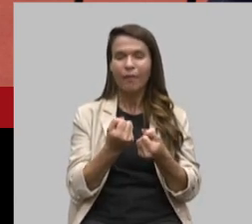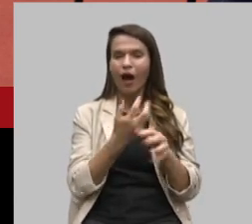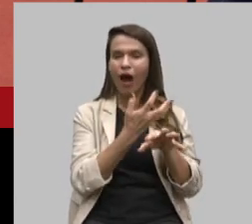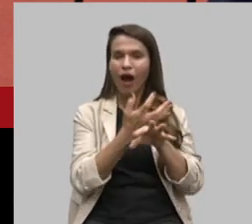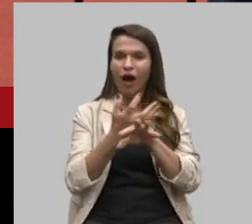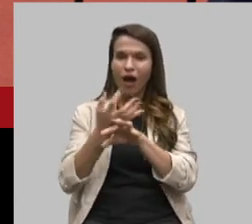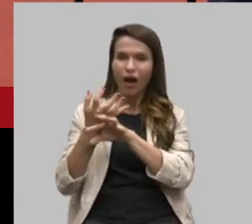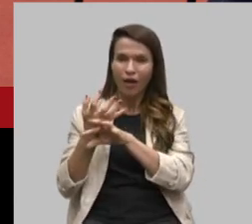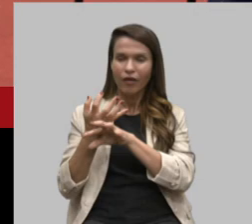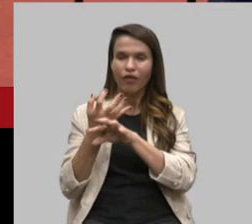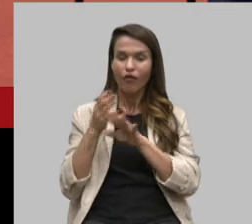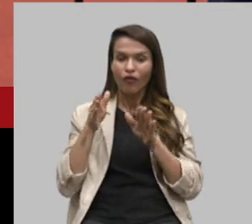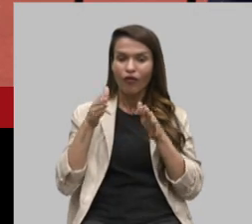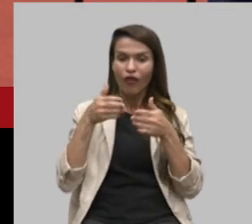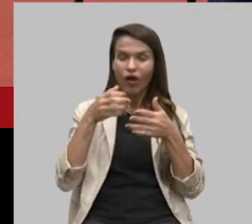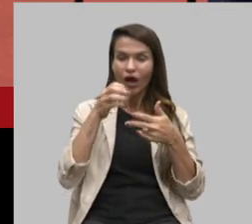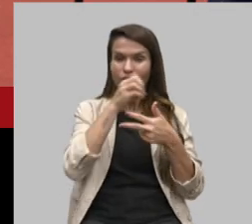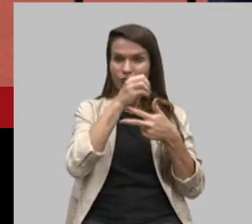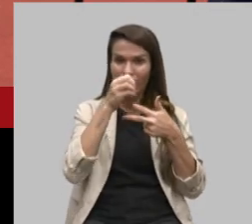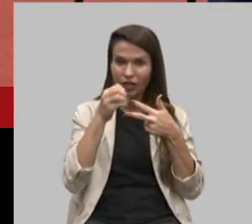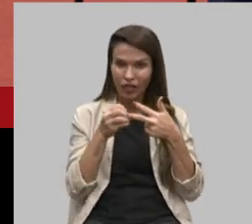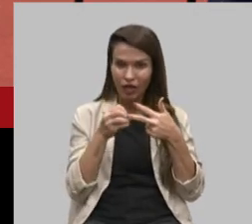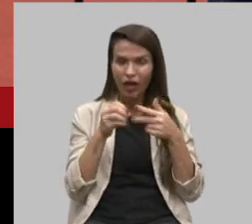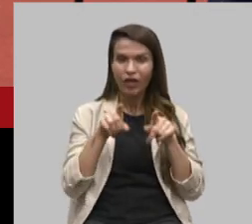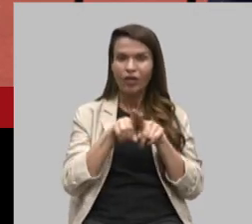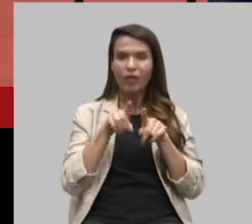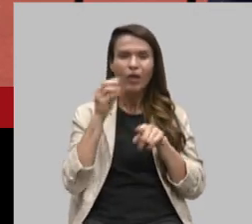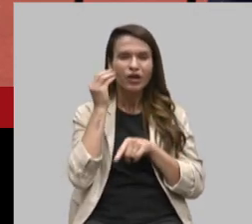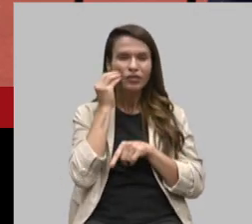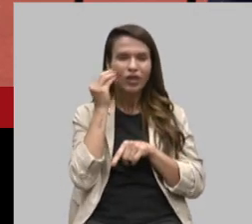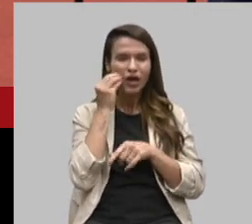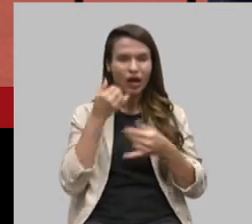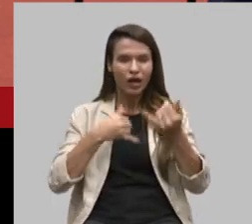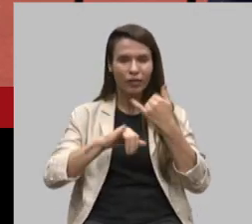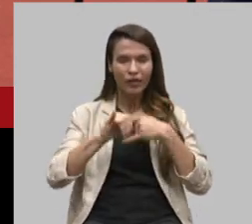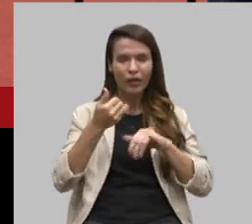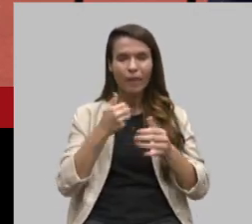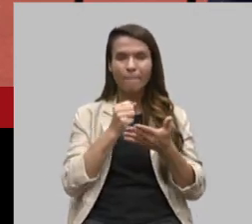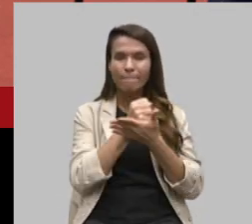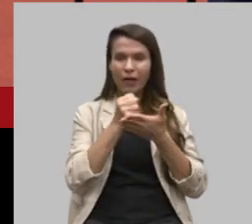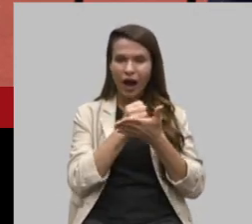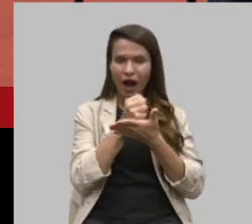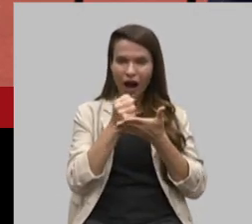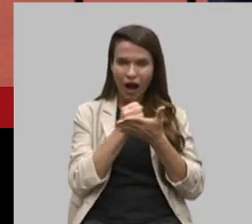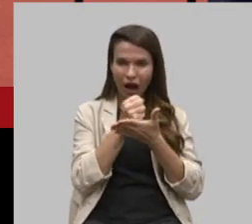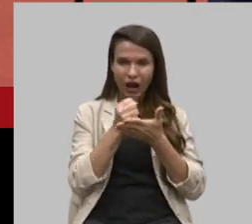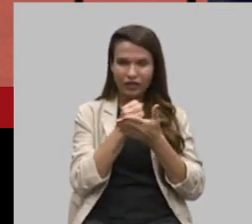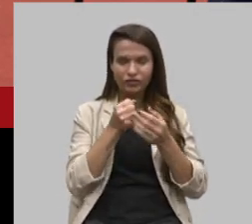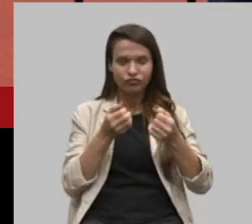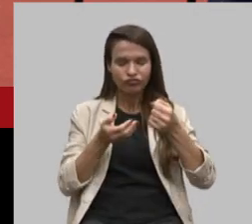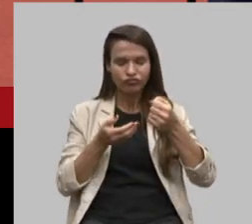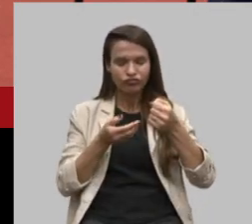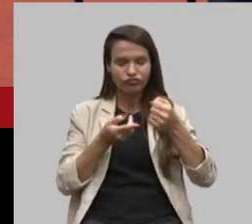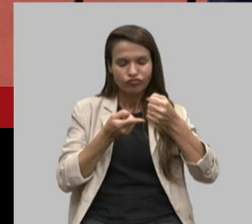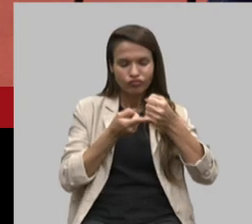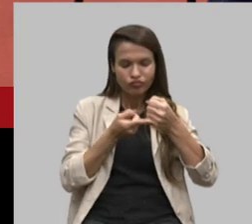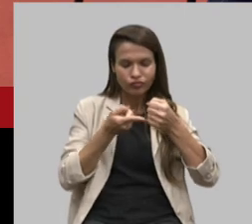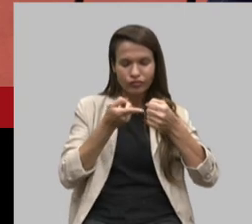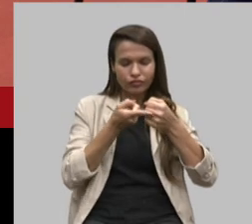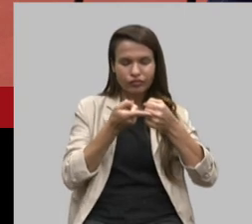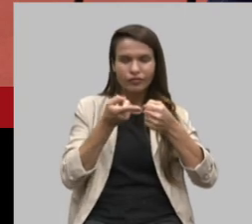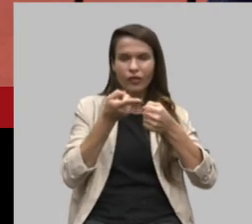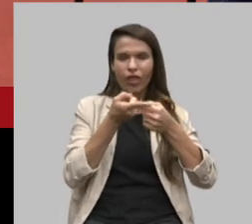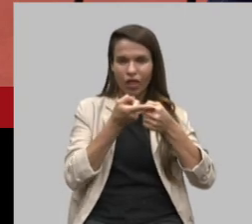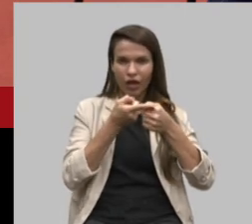Enem aplicação como experimentos de química básica intermediária e avançada e um laboratório de física